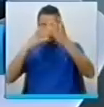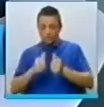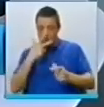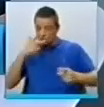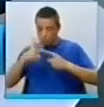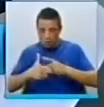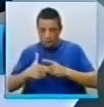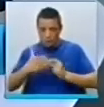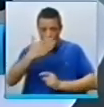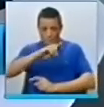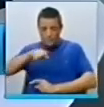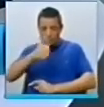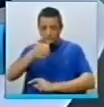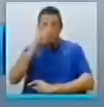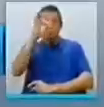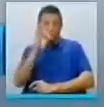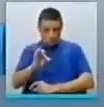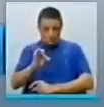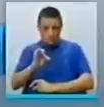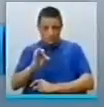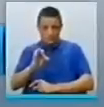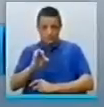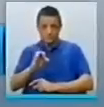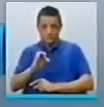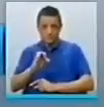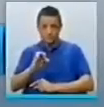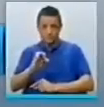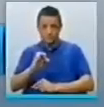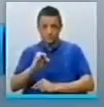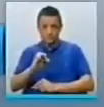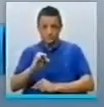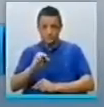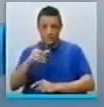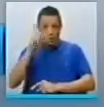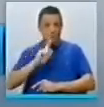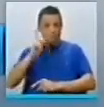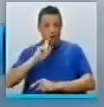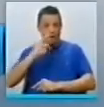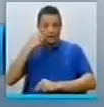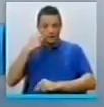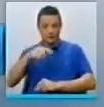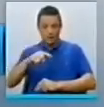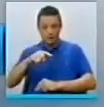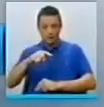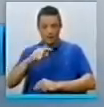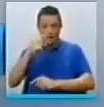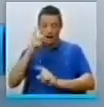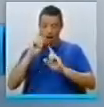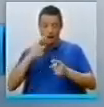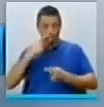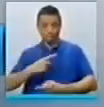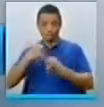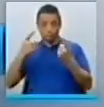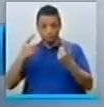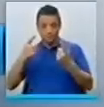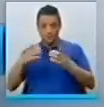de mais 1,5 por eh uma mulher vai ter vai ter que ter a arte suficiente para